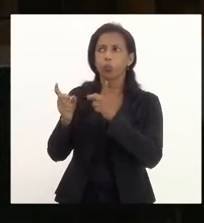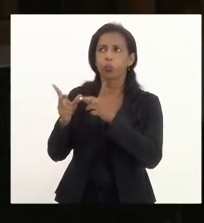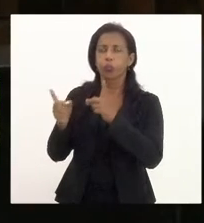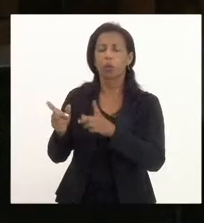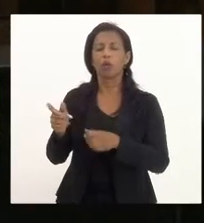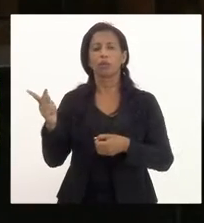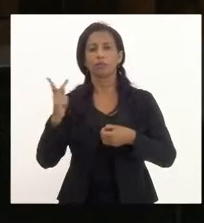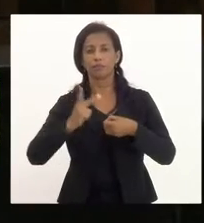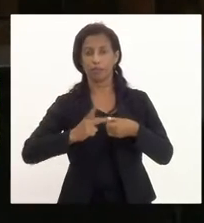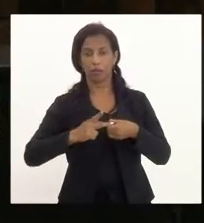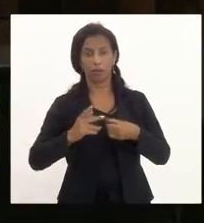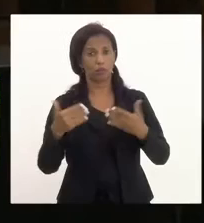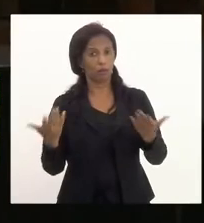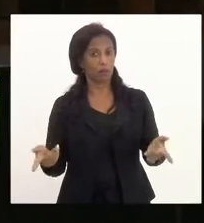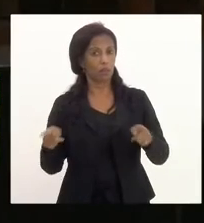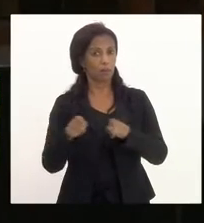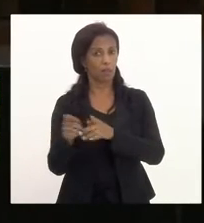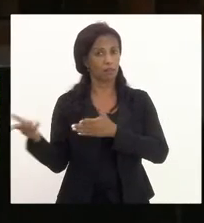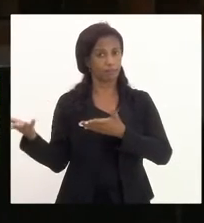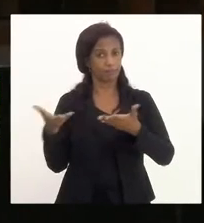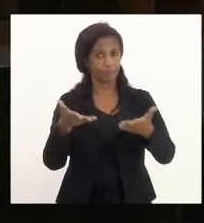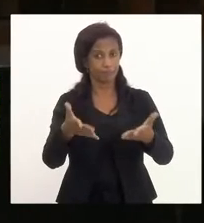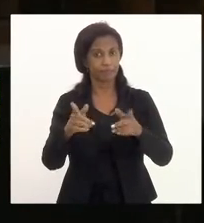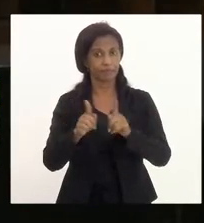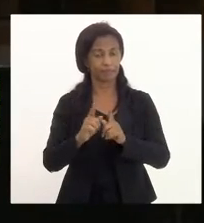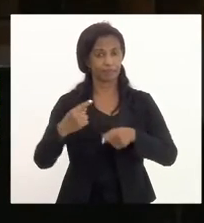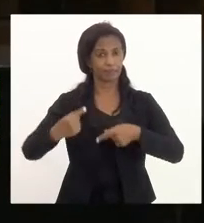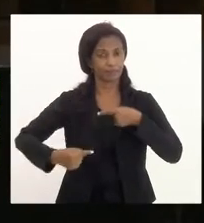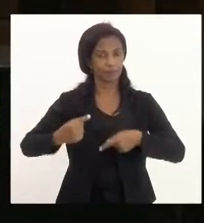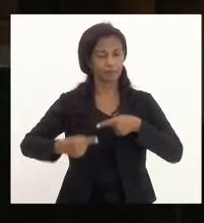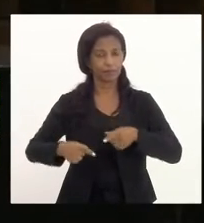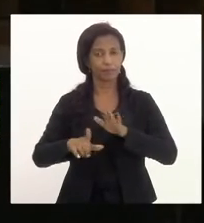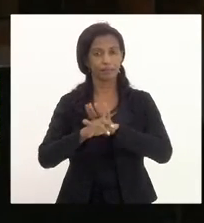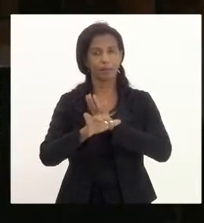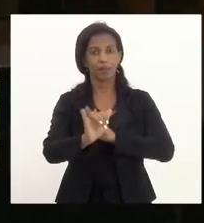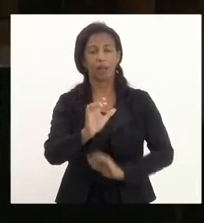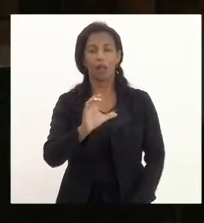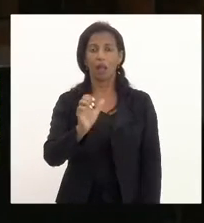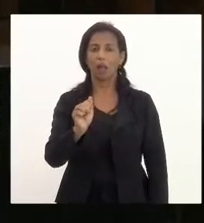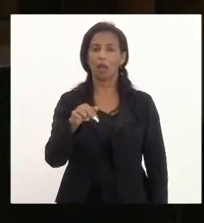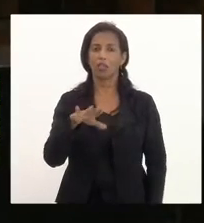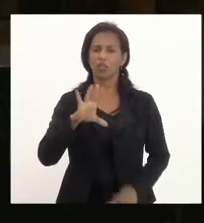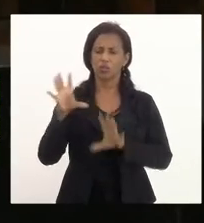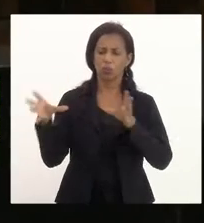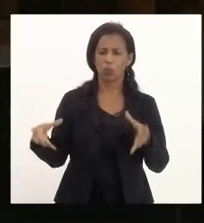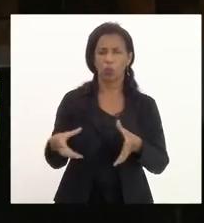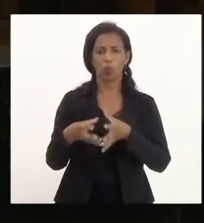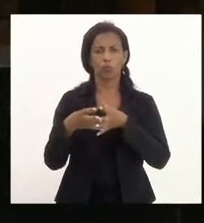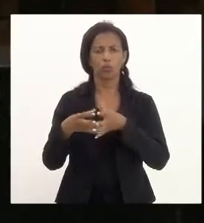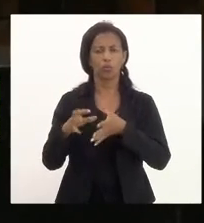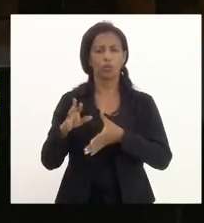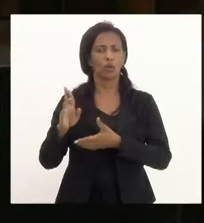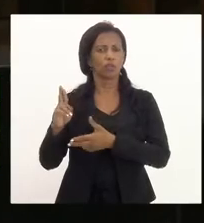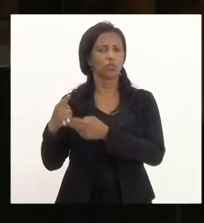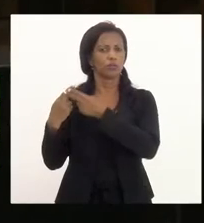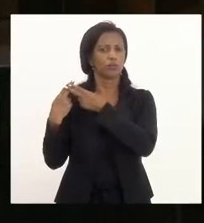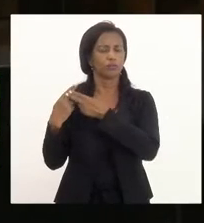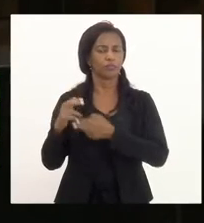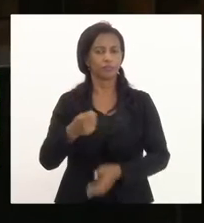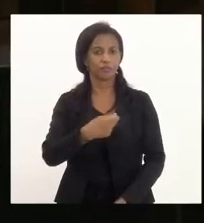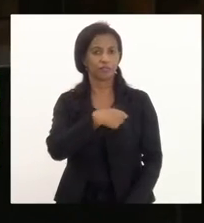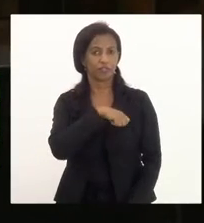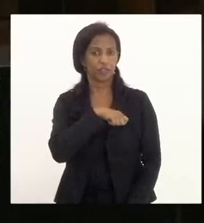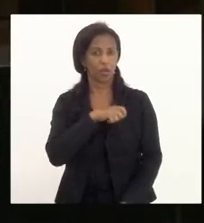petróleo e aí é importante trazer o debate sobre a Lei kandir e esse conjunto com a lei de responsabilidade fiscal